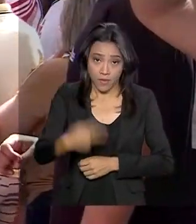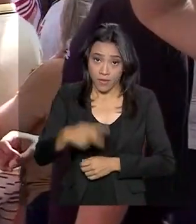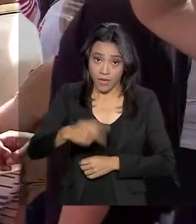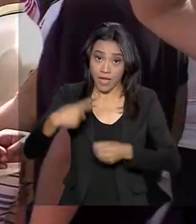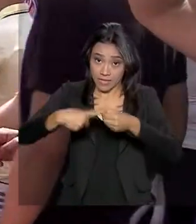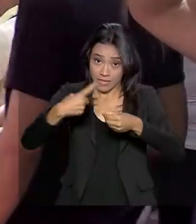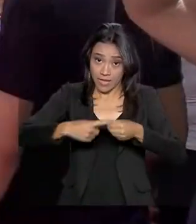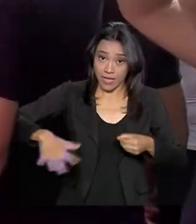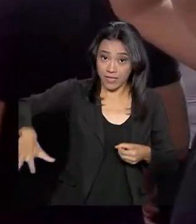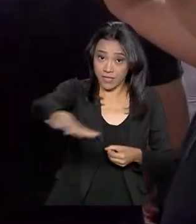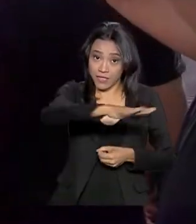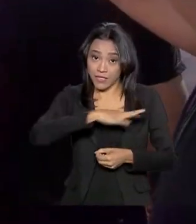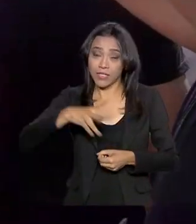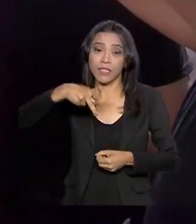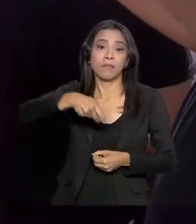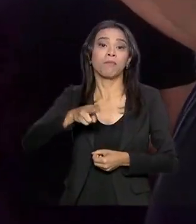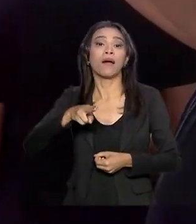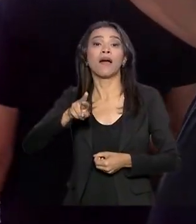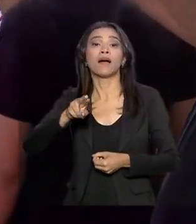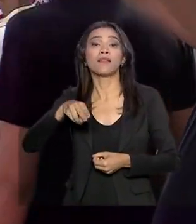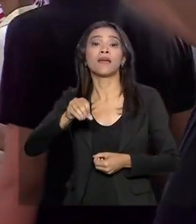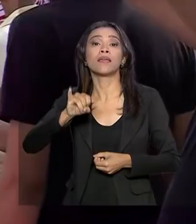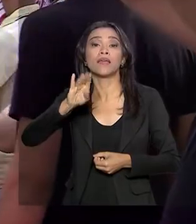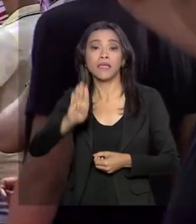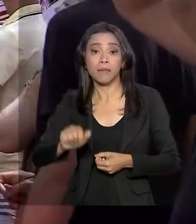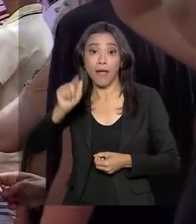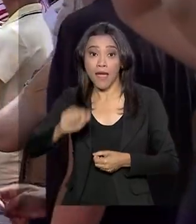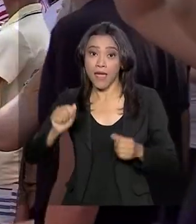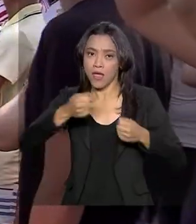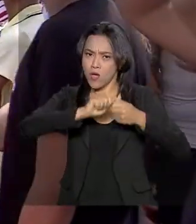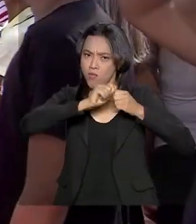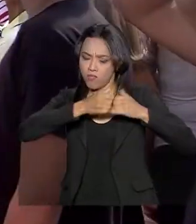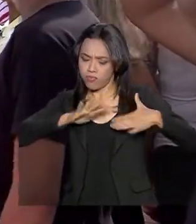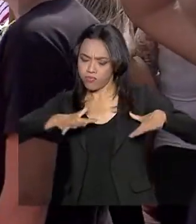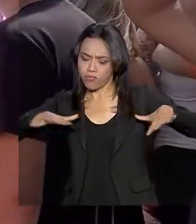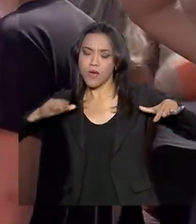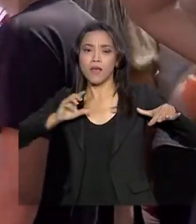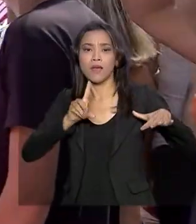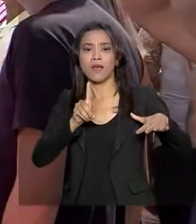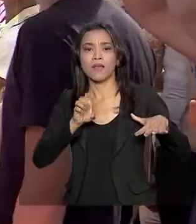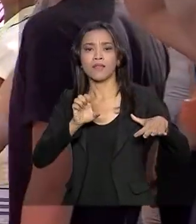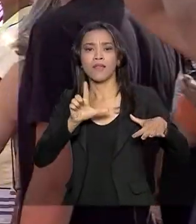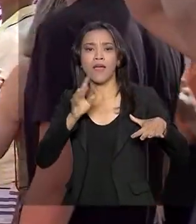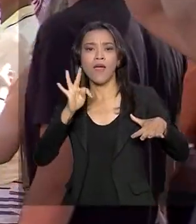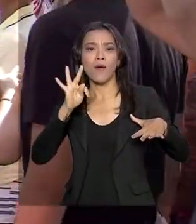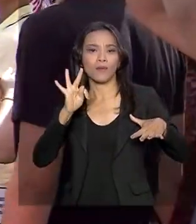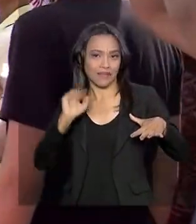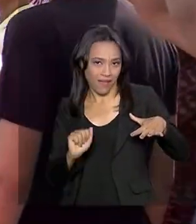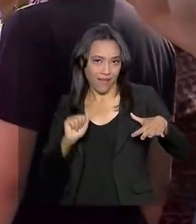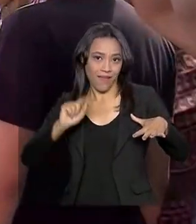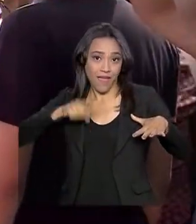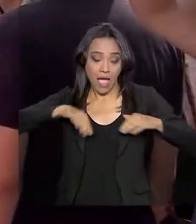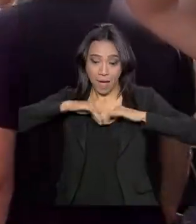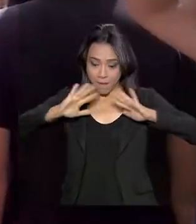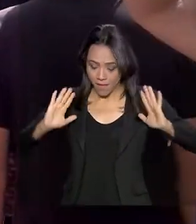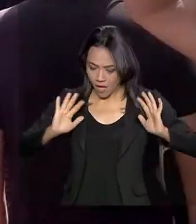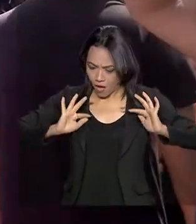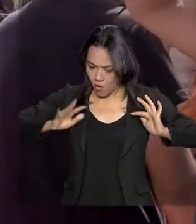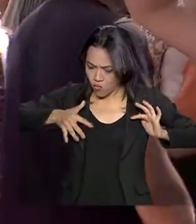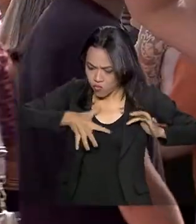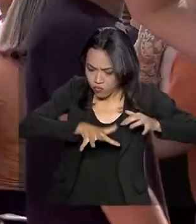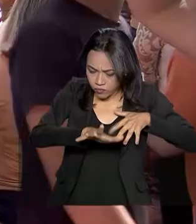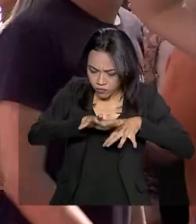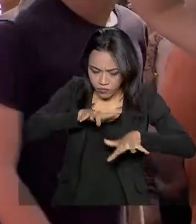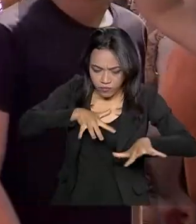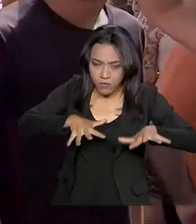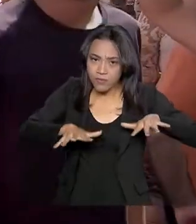de Parnaíba é a porta de entrada do Delta do Parnaíba, que é a única em mar aberto das Américas